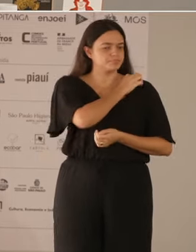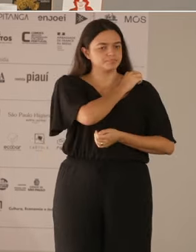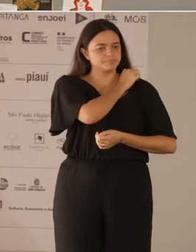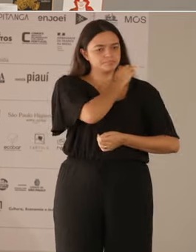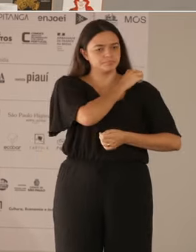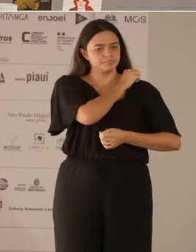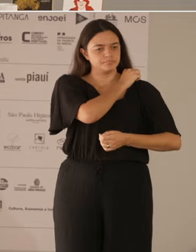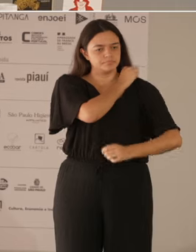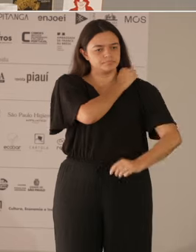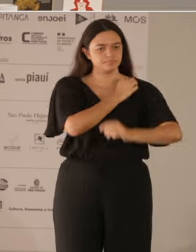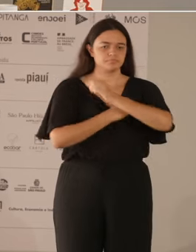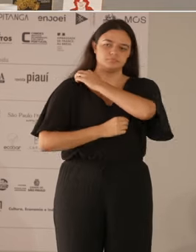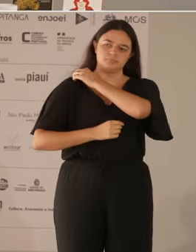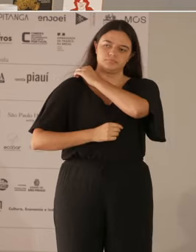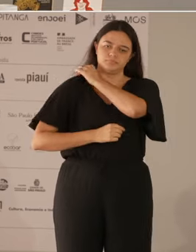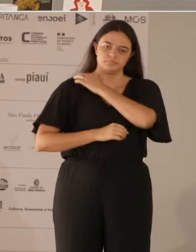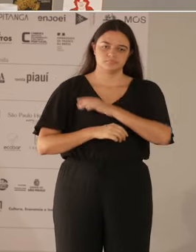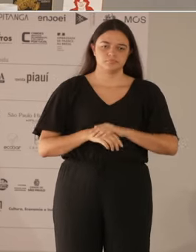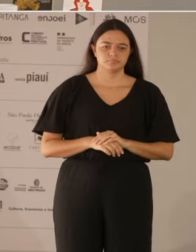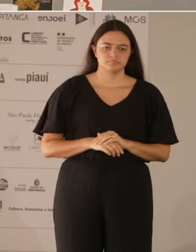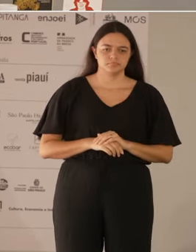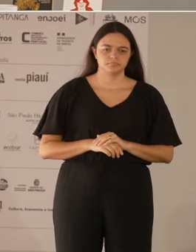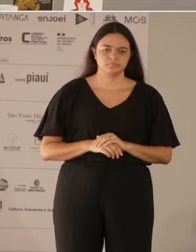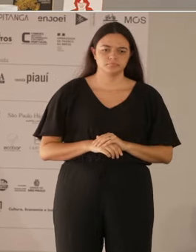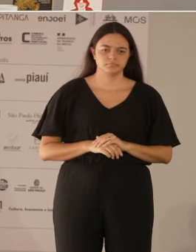óculos. Não, as horas.